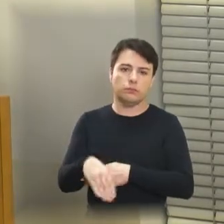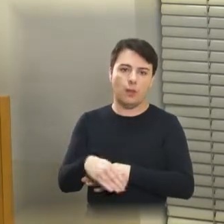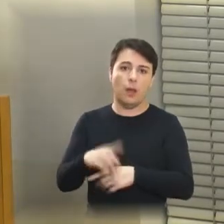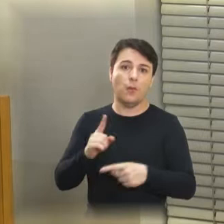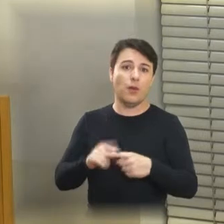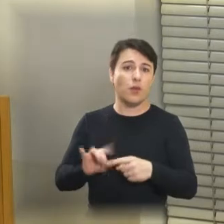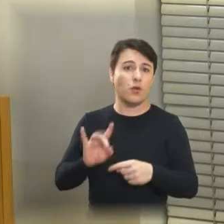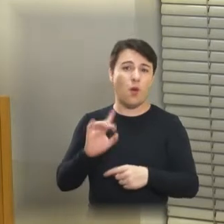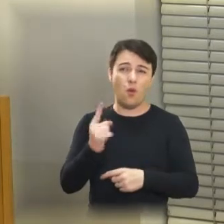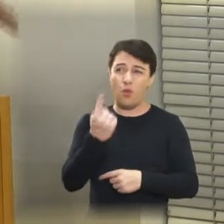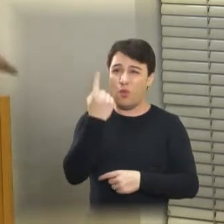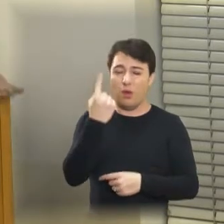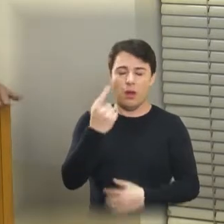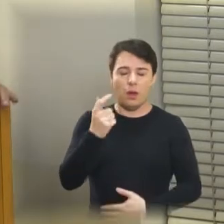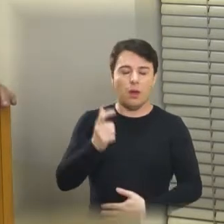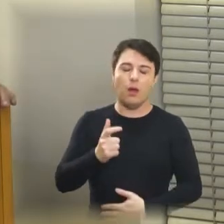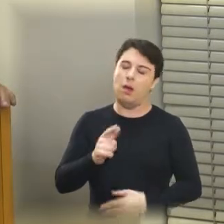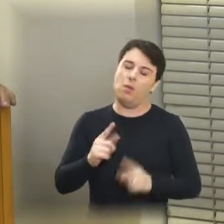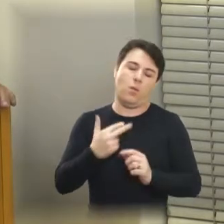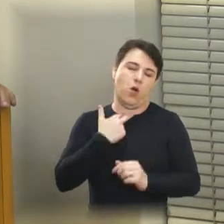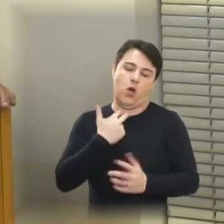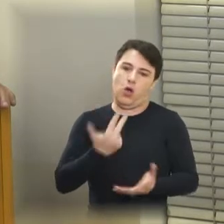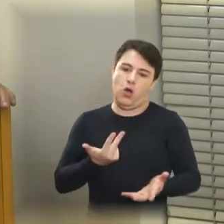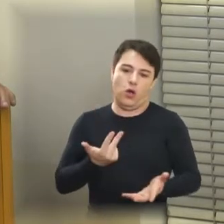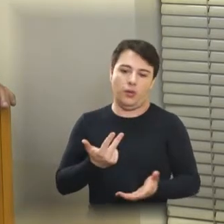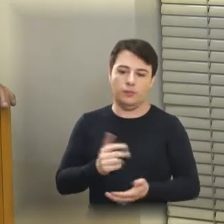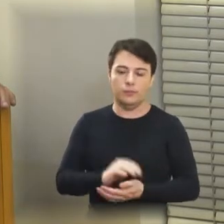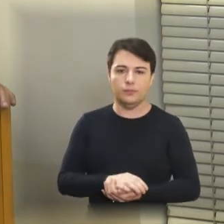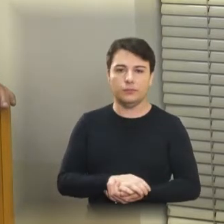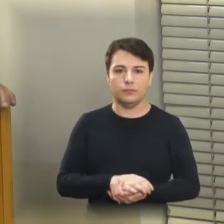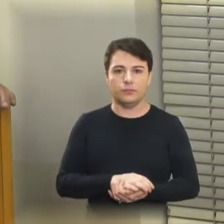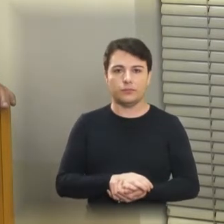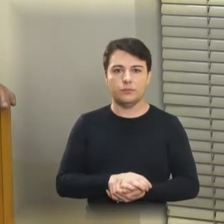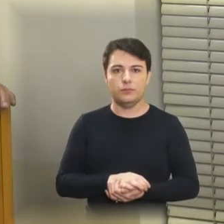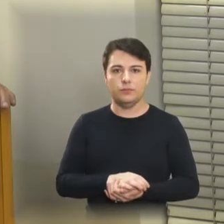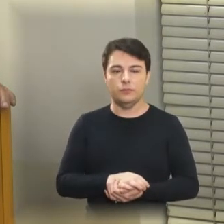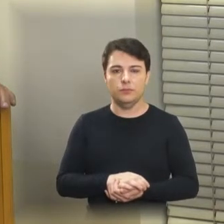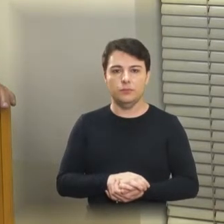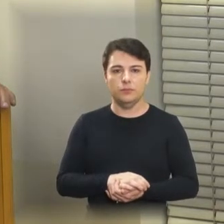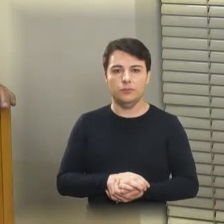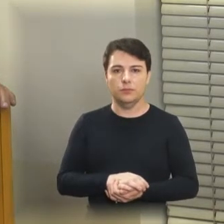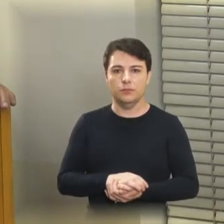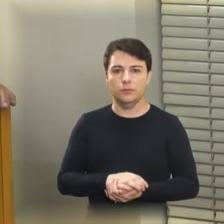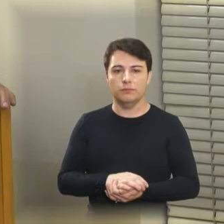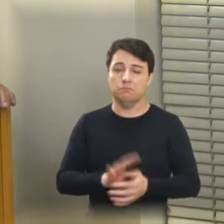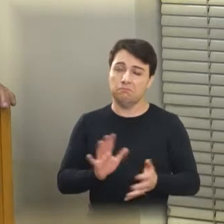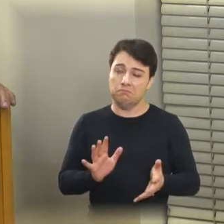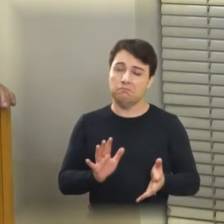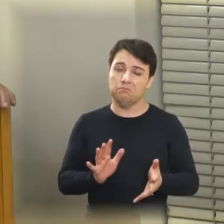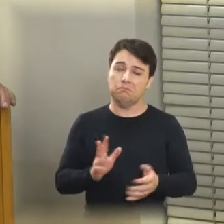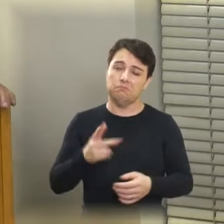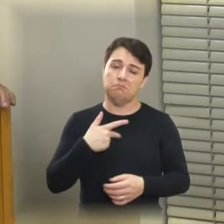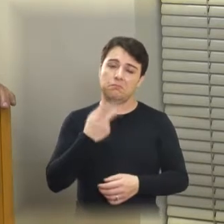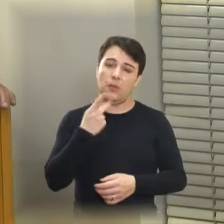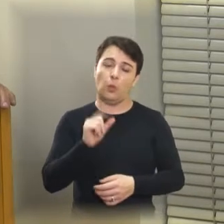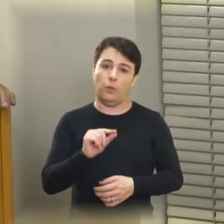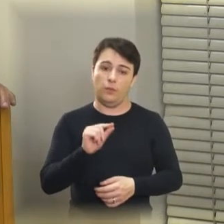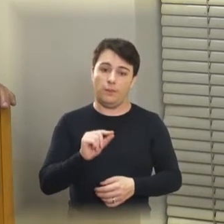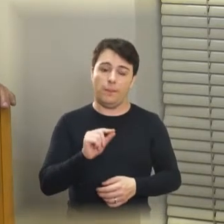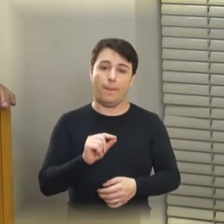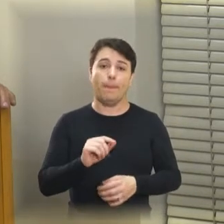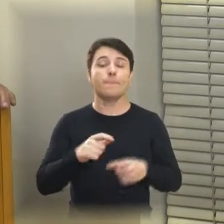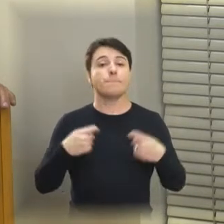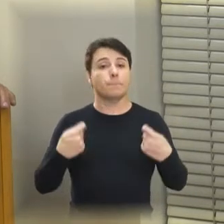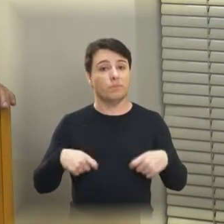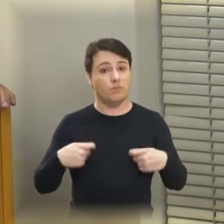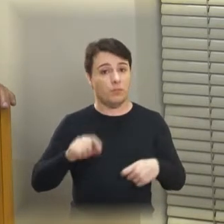tudo concentrado, você vai diluir o fluxo de trânsito por lá. Bom, dito isso, eu diria que nós vamos